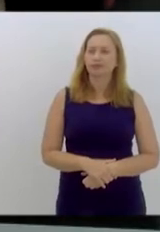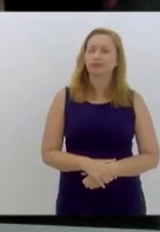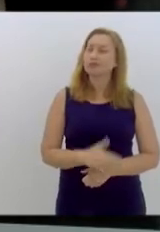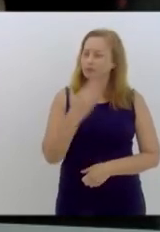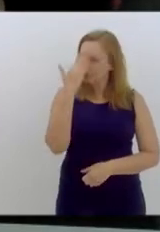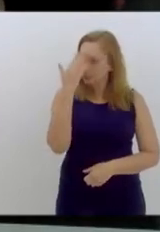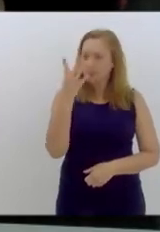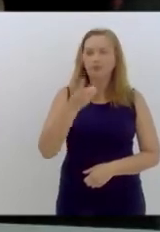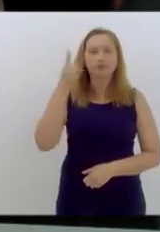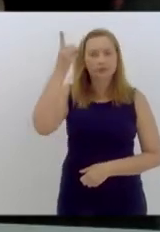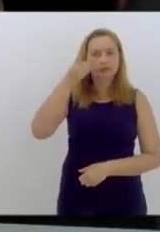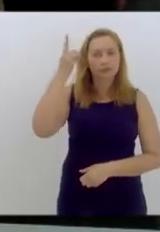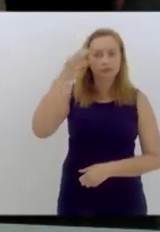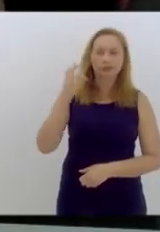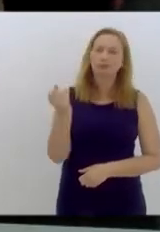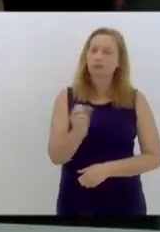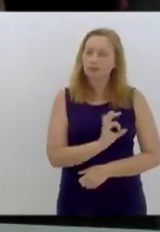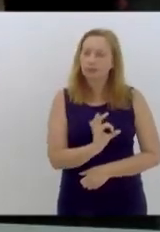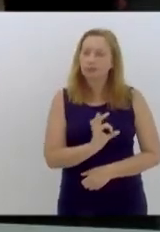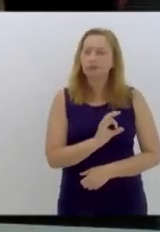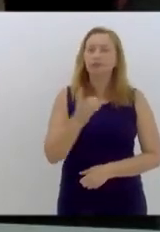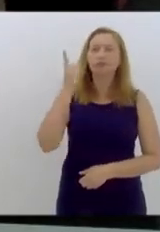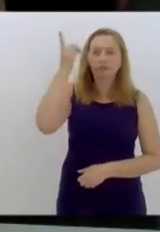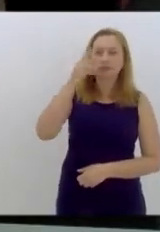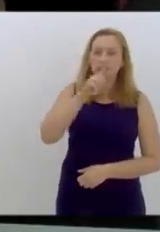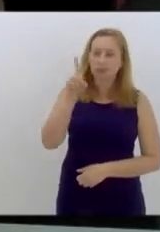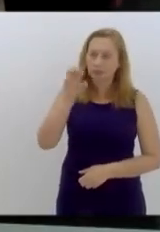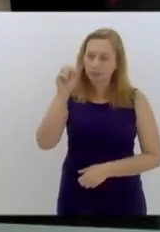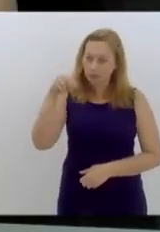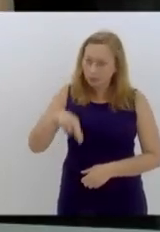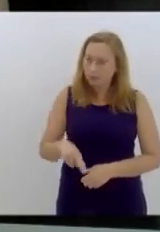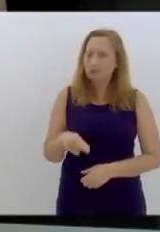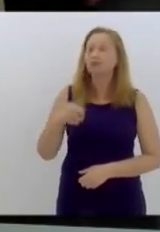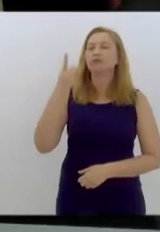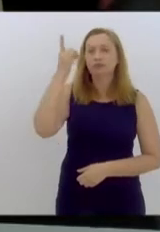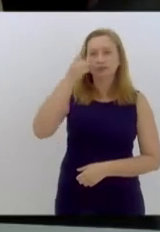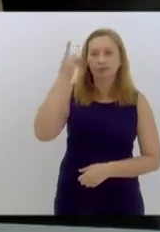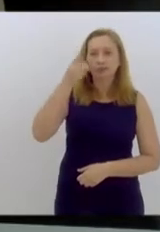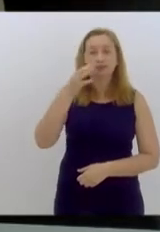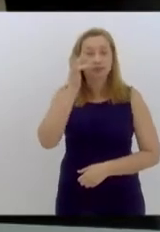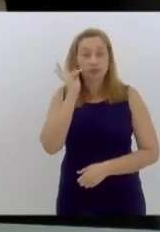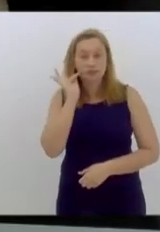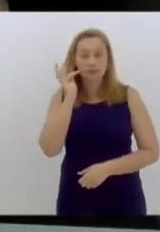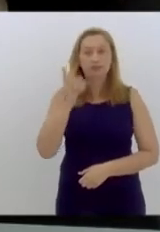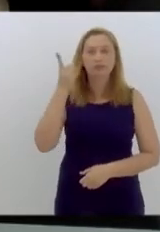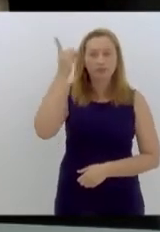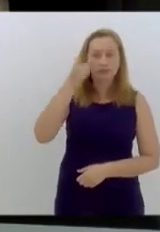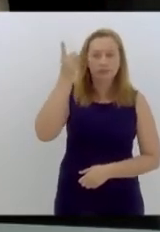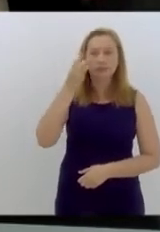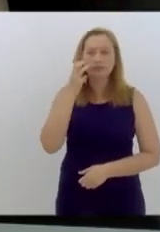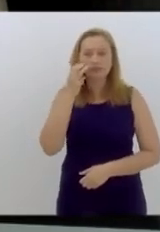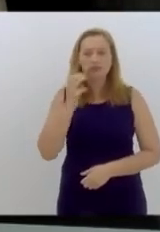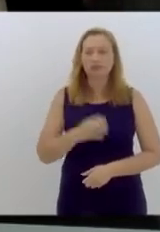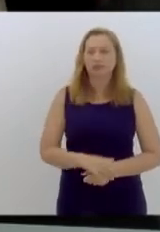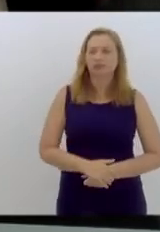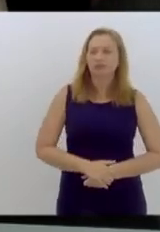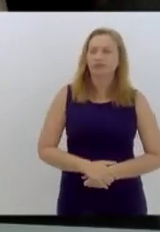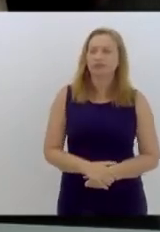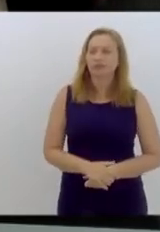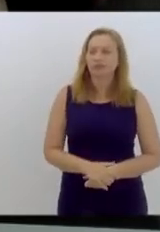Agradecer à deputada Marta Rocha, à deputada Zeidan, ao deputado Flávio Serafim, ao deputado Valdeir Carneiro